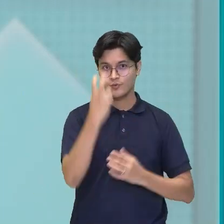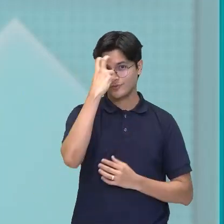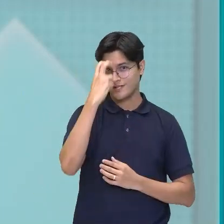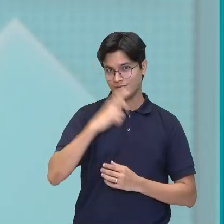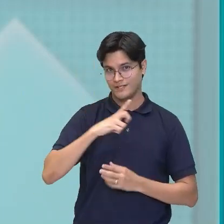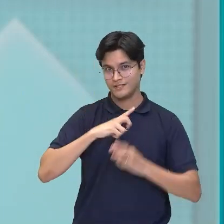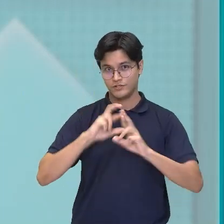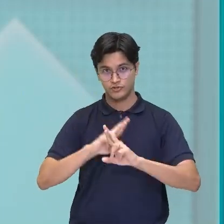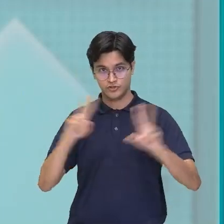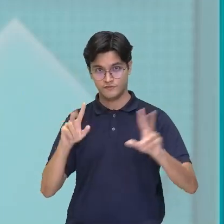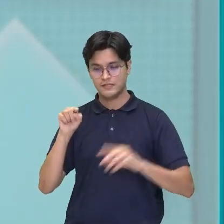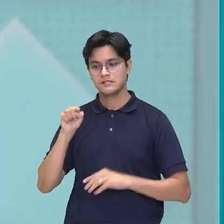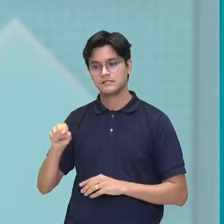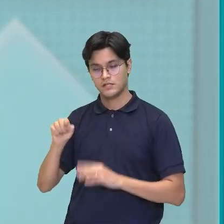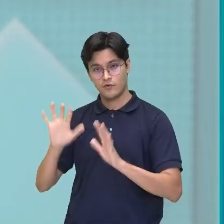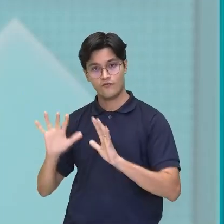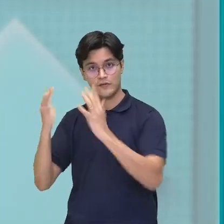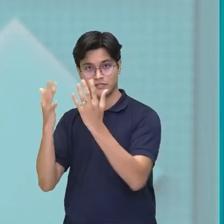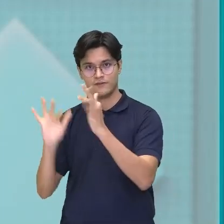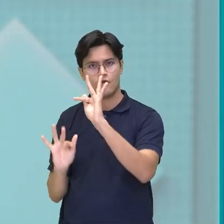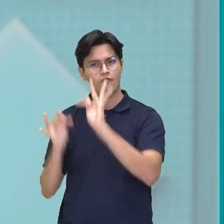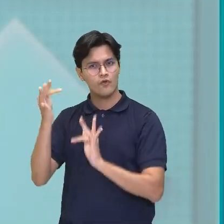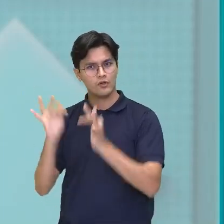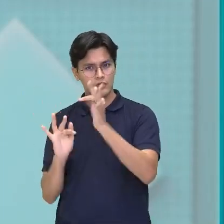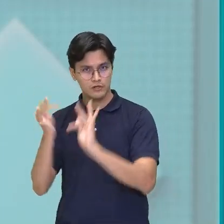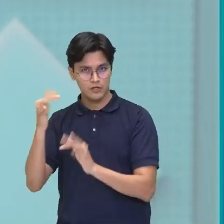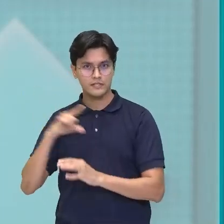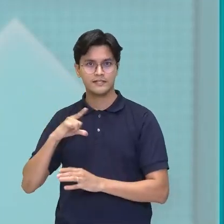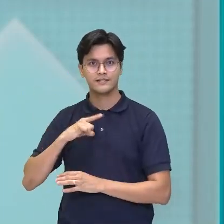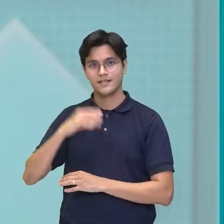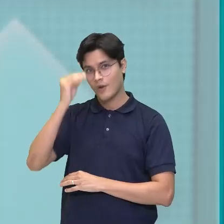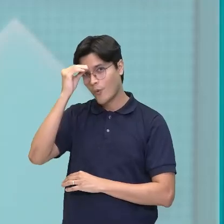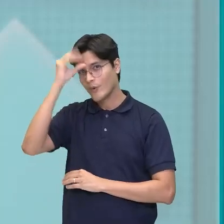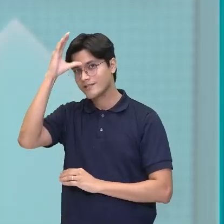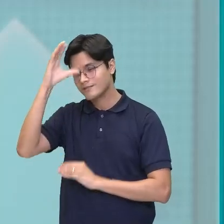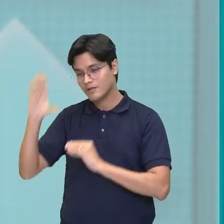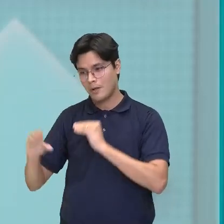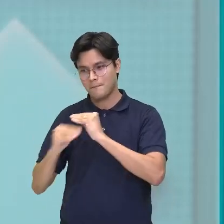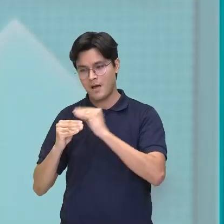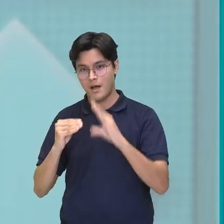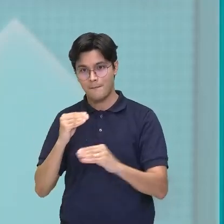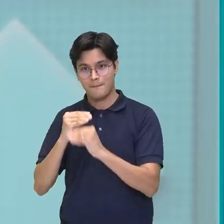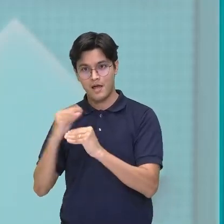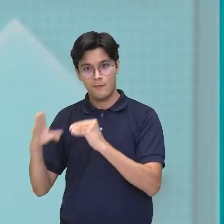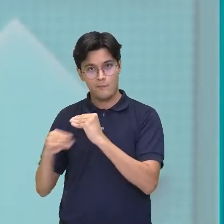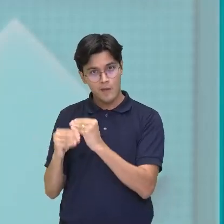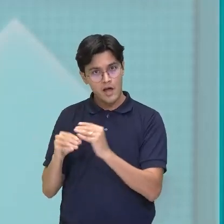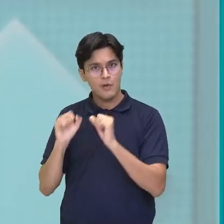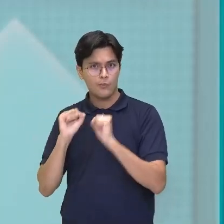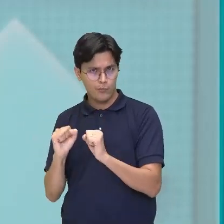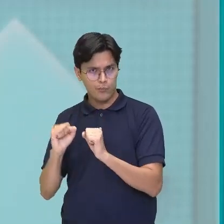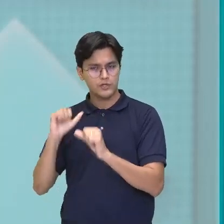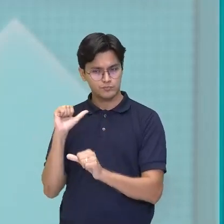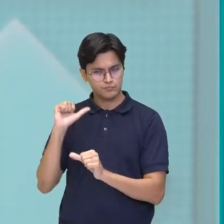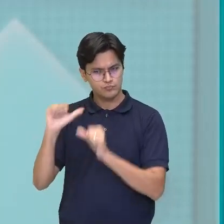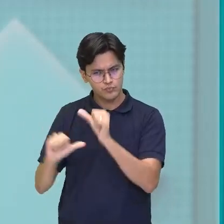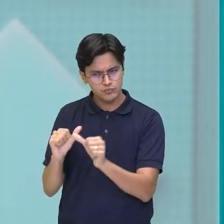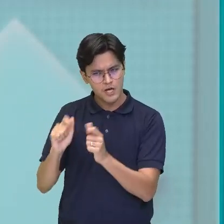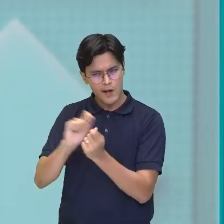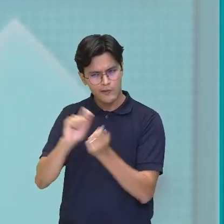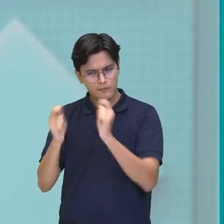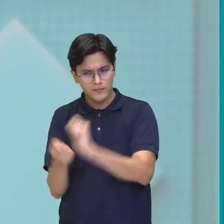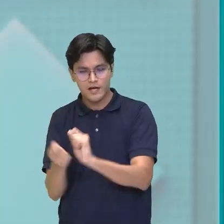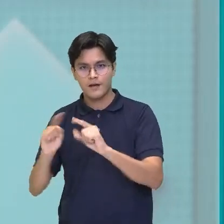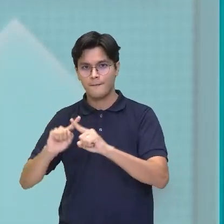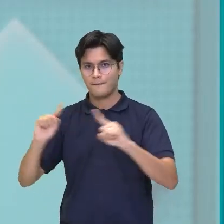ele agrega conhecimentos, ele pode ser modificado, mas não pode perder a sua essência. O